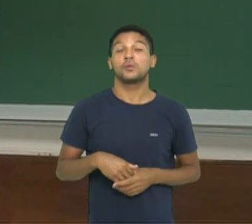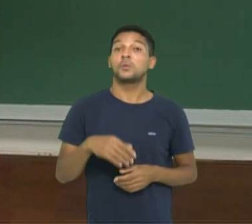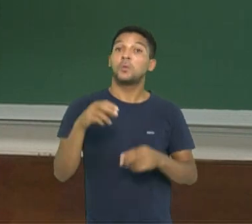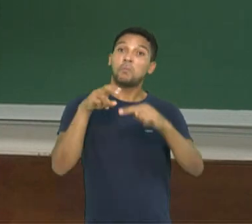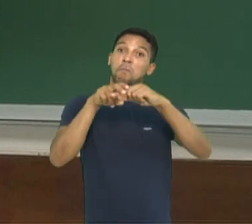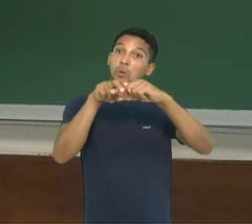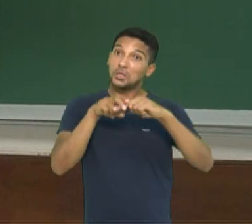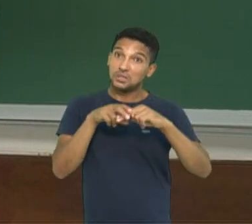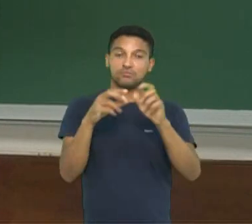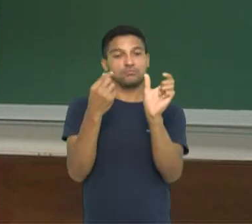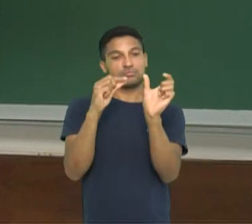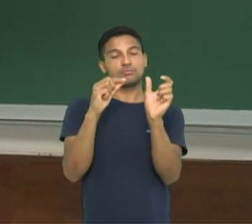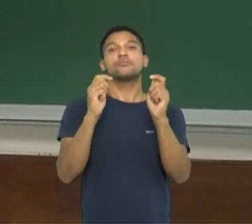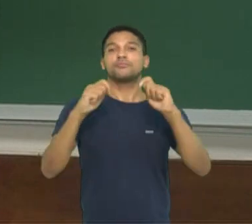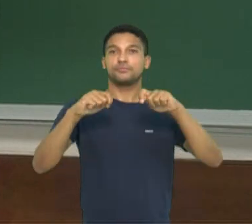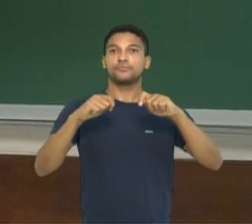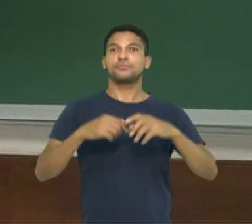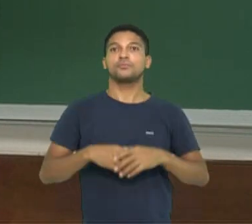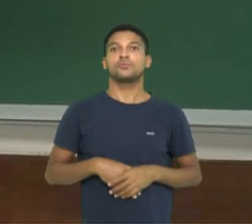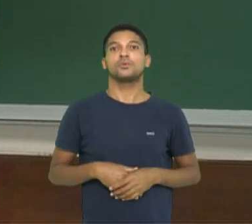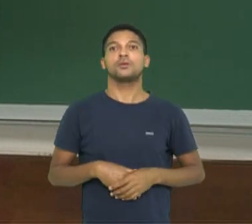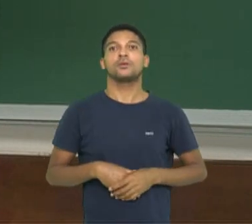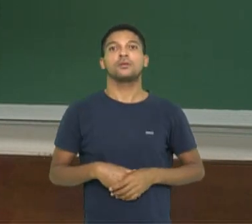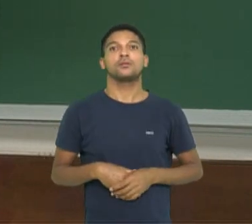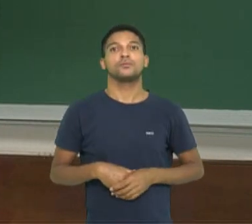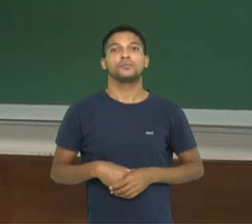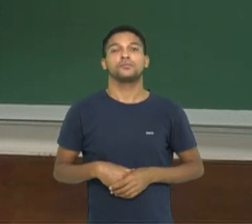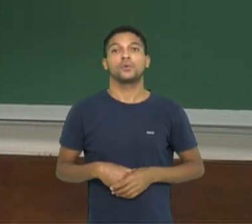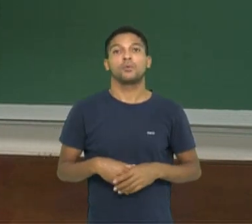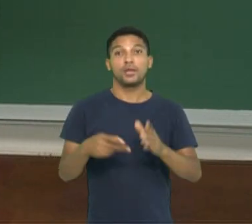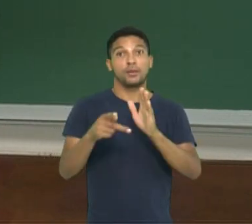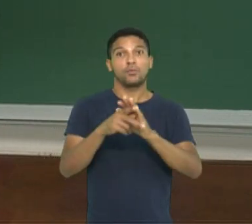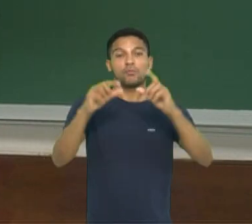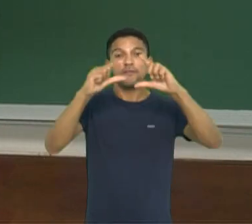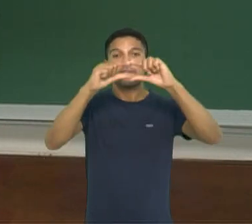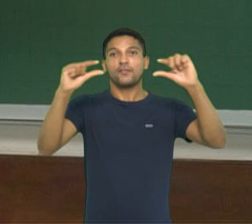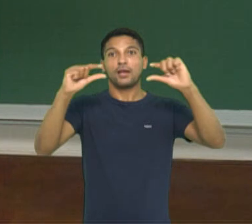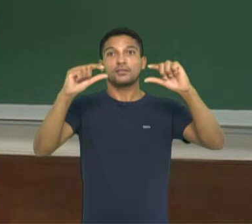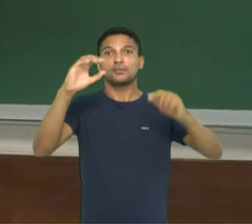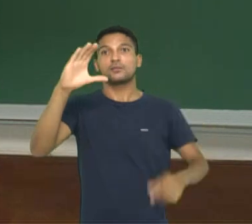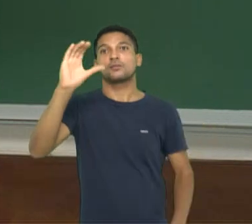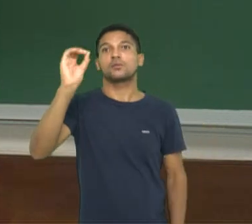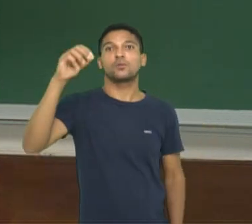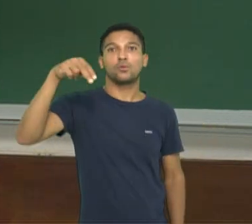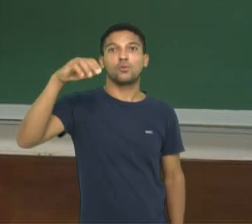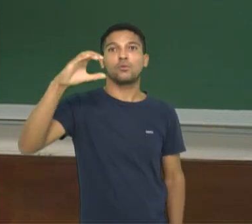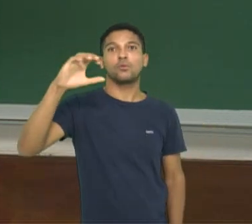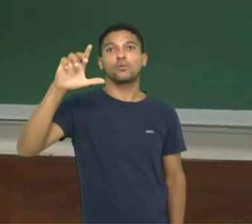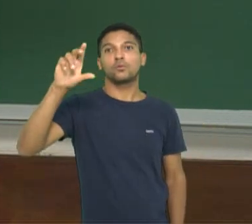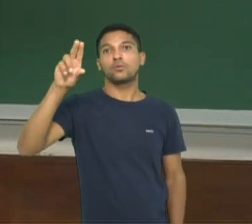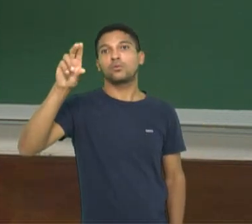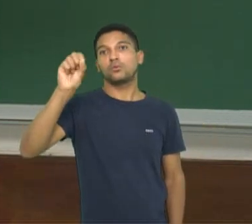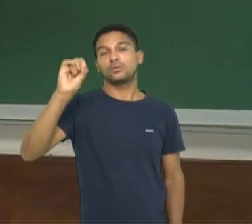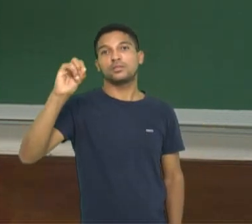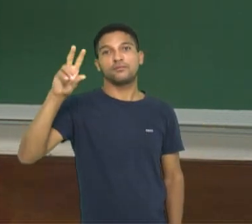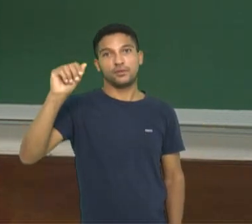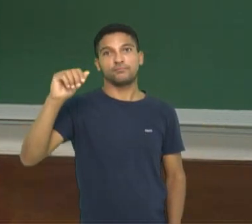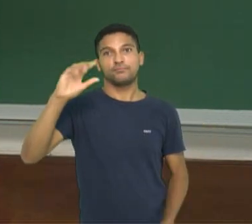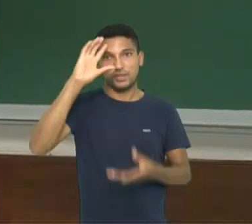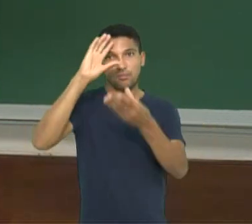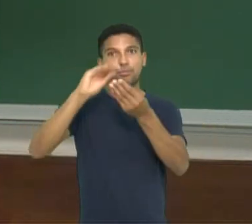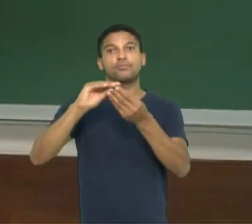essas conjunções ali, né, sindéticas que podem formar uma conclusão. E, por fim, as